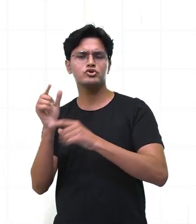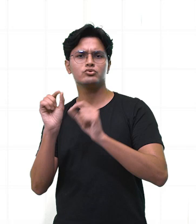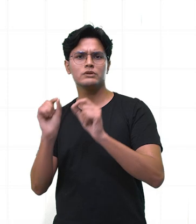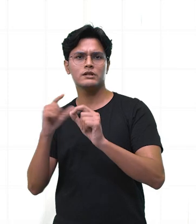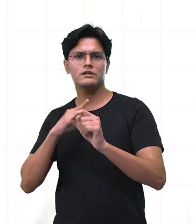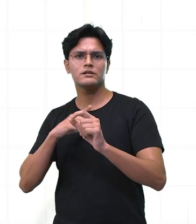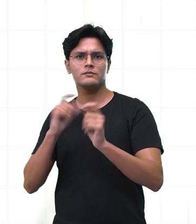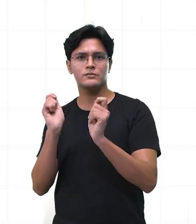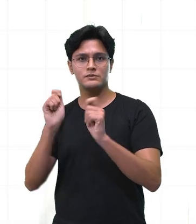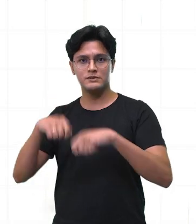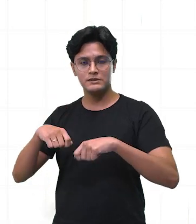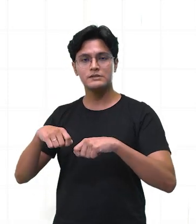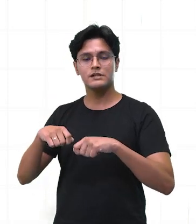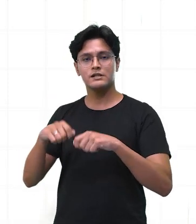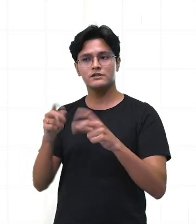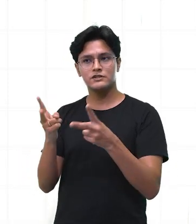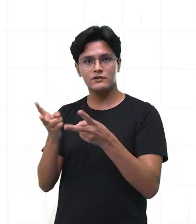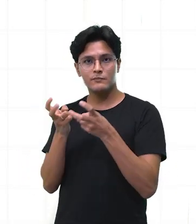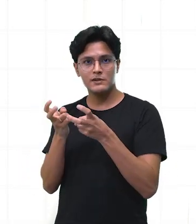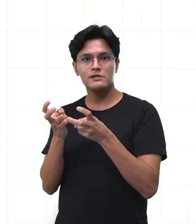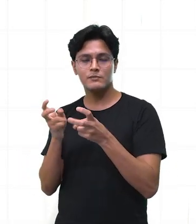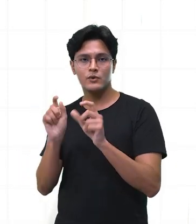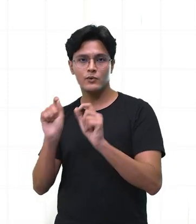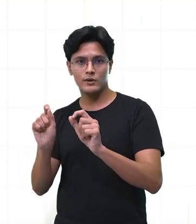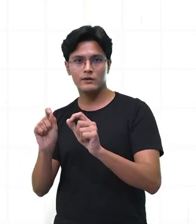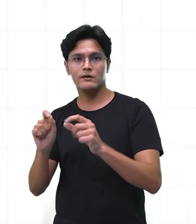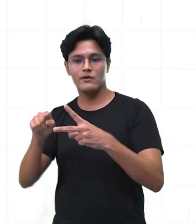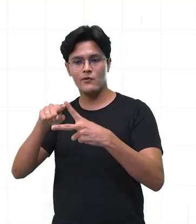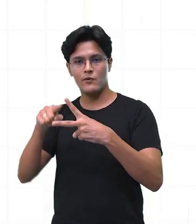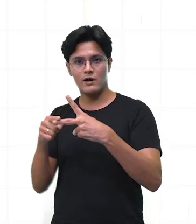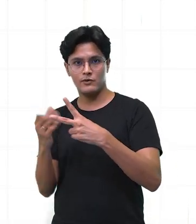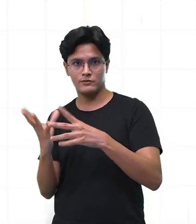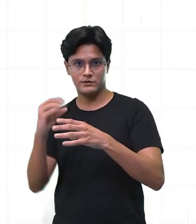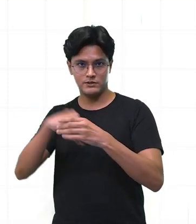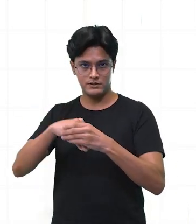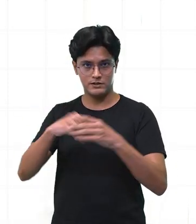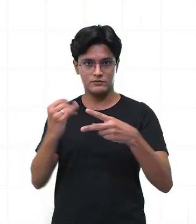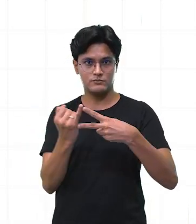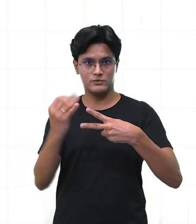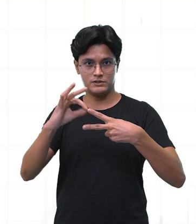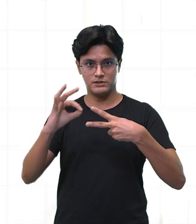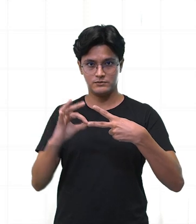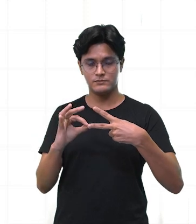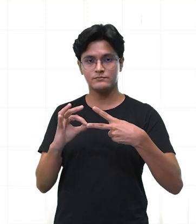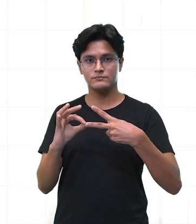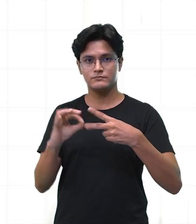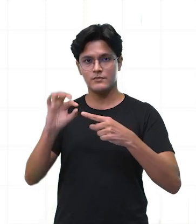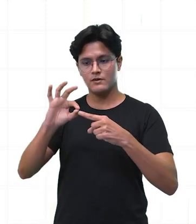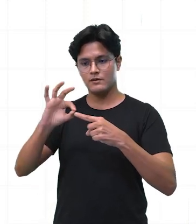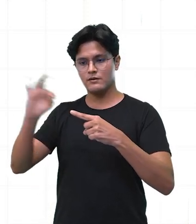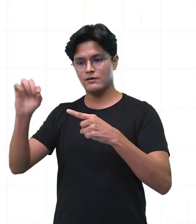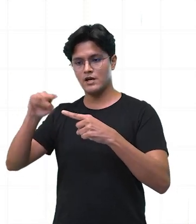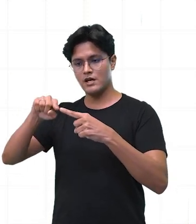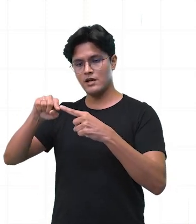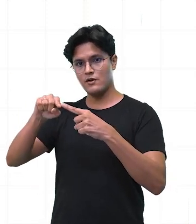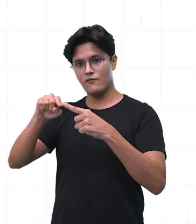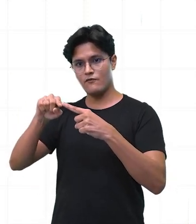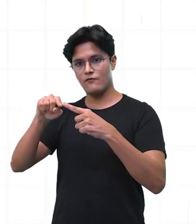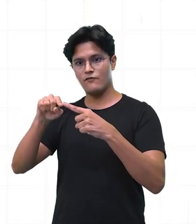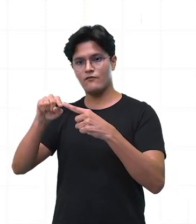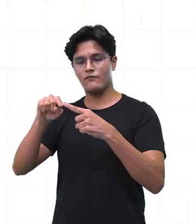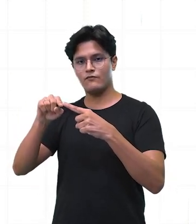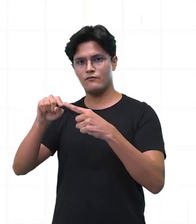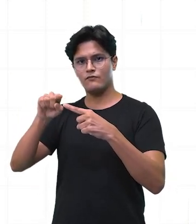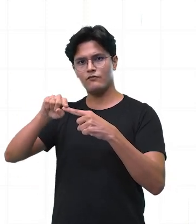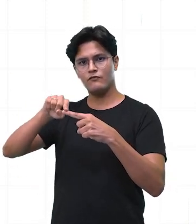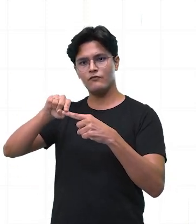possibilidade de visualizar o ângulo interno desse polígono, que é esse ângulozinho aqui, tá? E o ângulo externo.